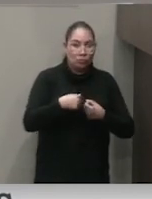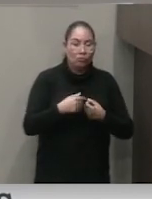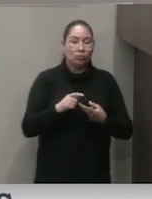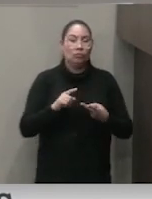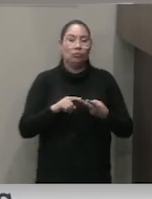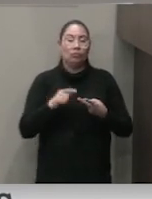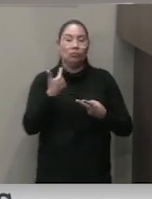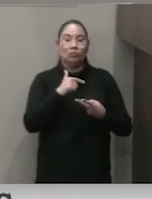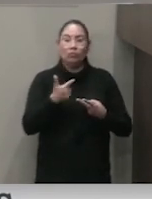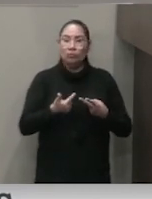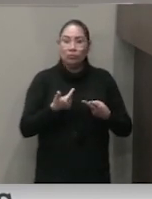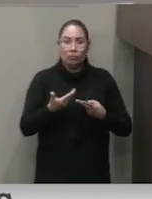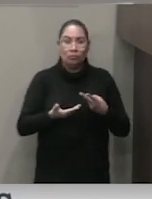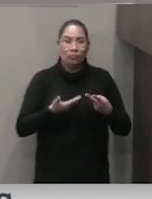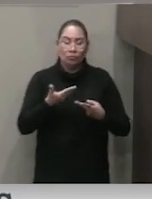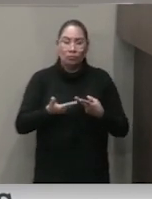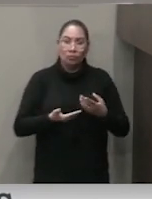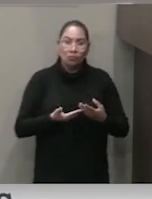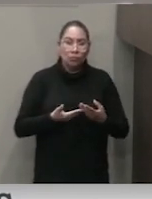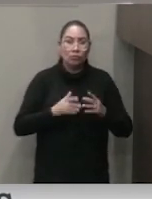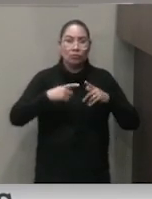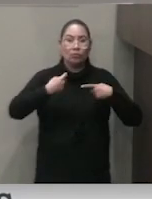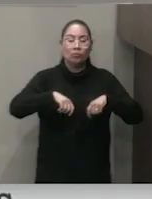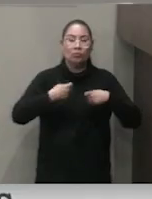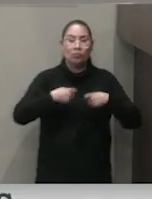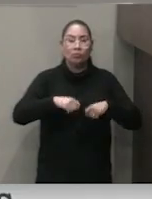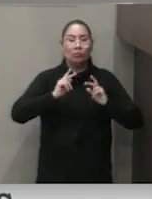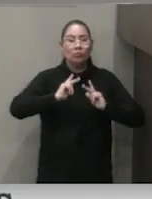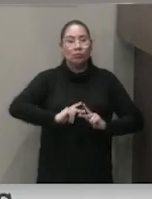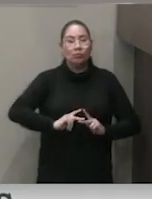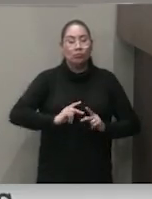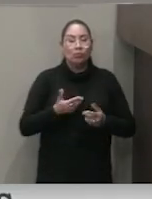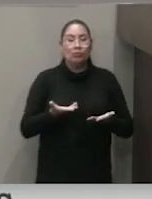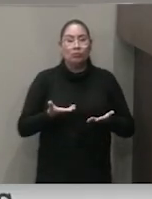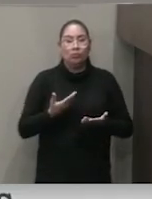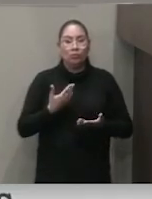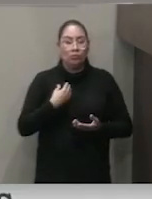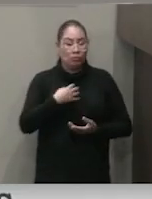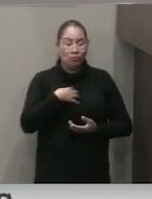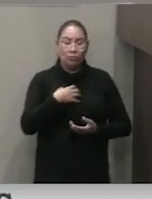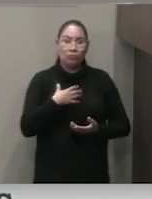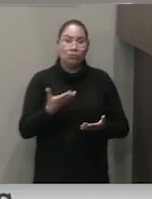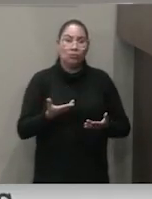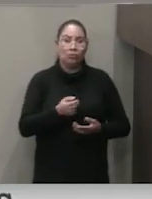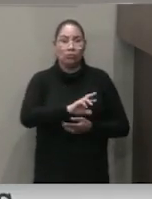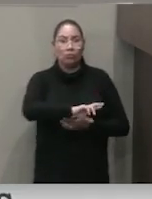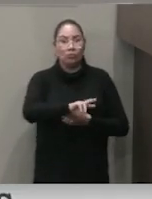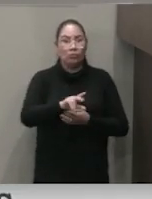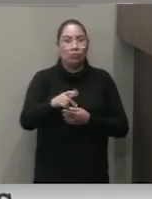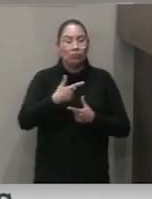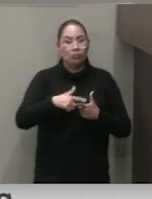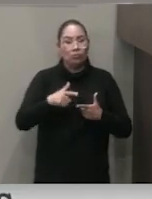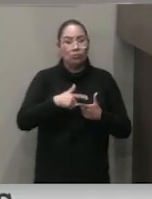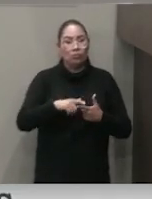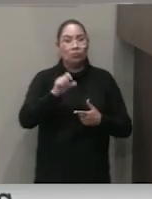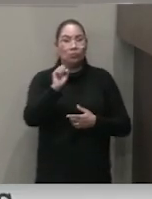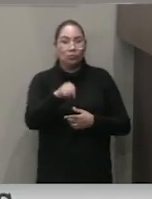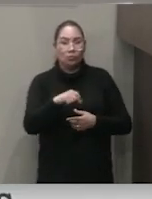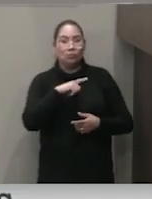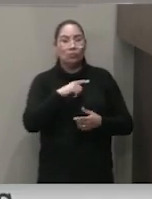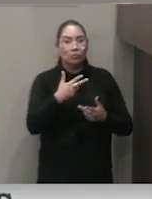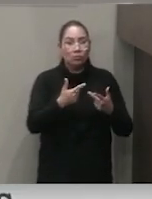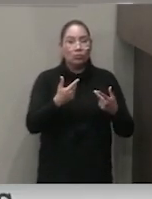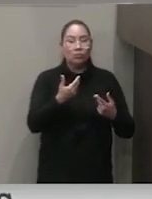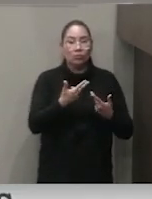não atende sequer a necessidade dos usuários. E está aí, a cidade com N problemas. Sim, tem coisa